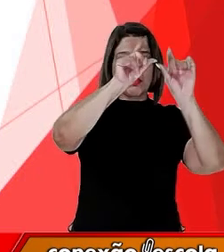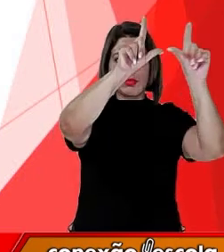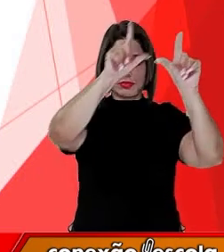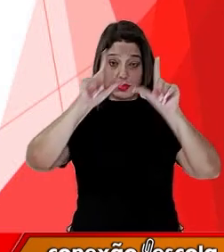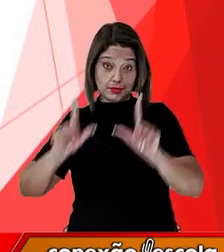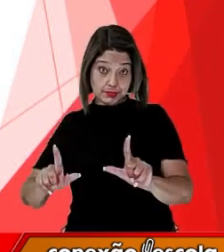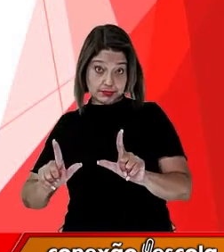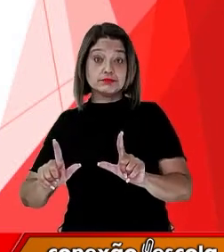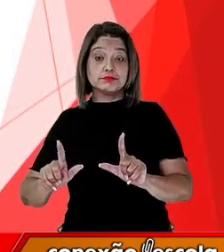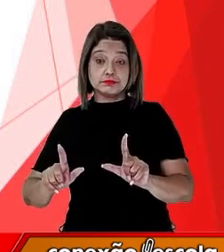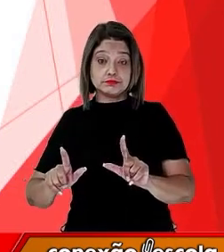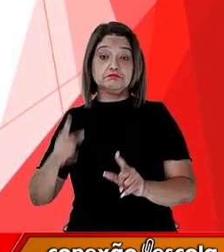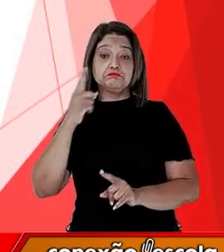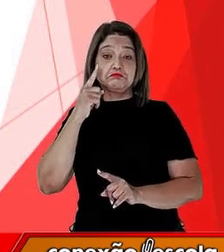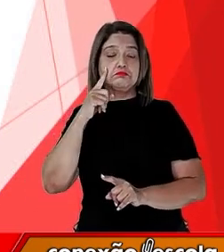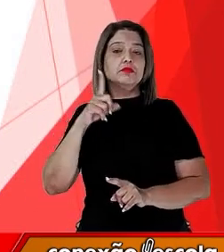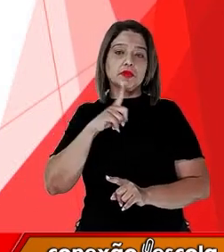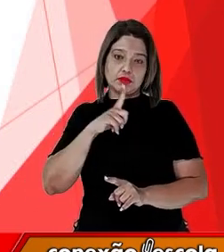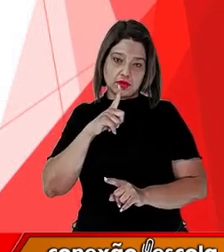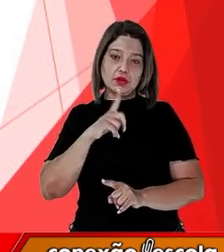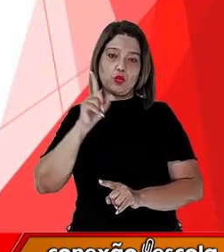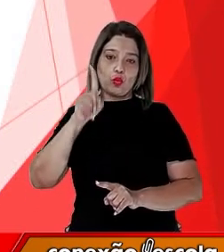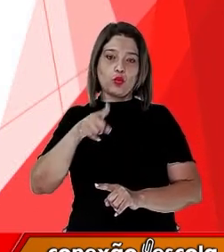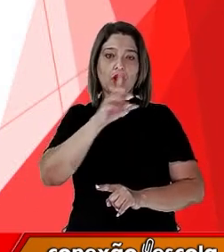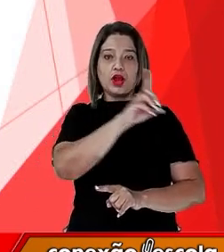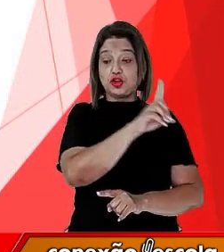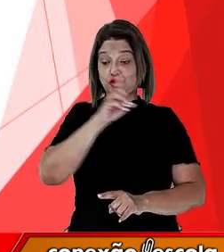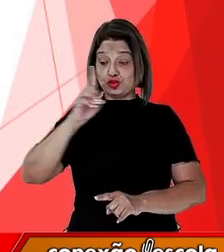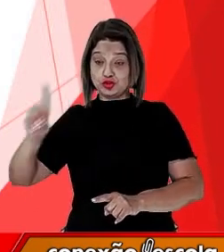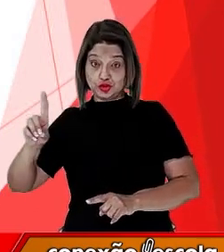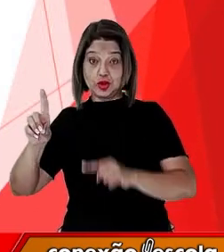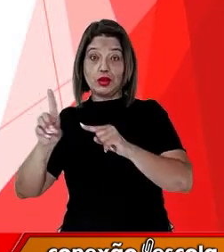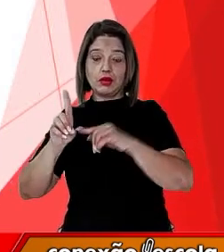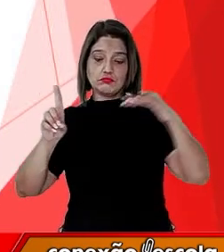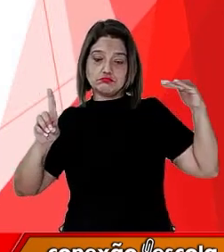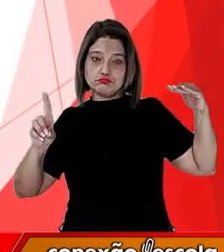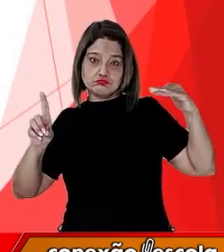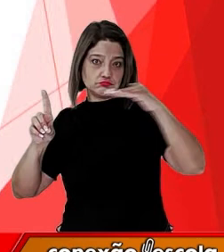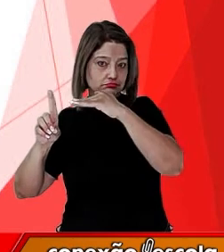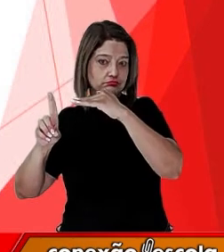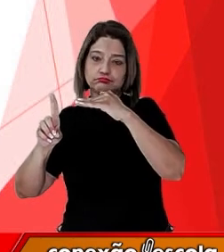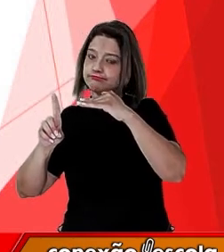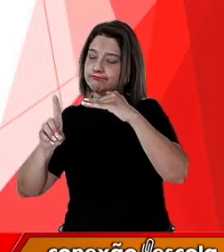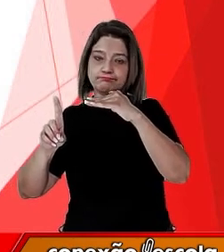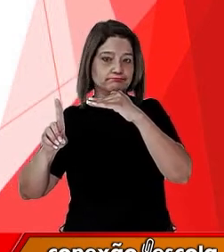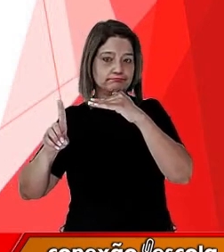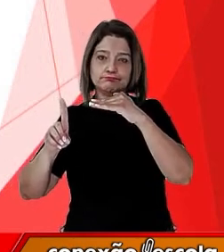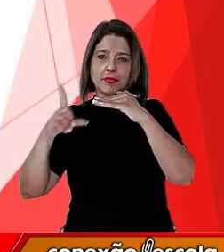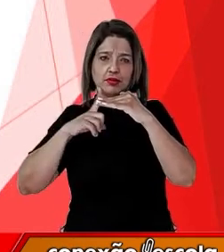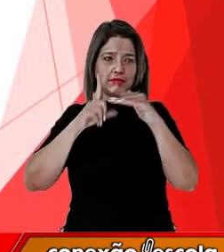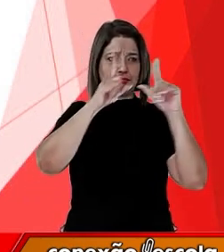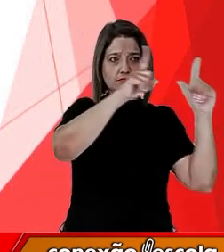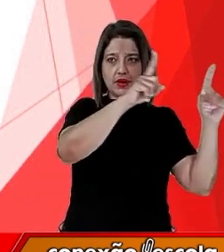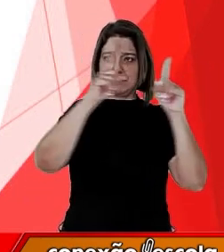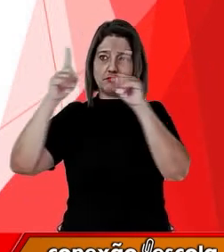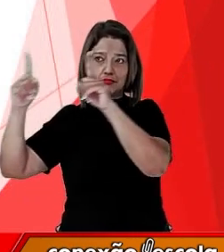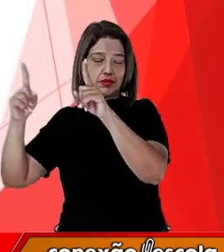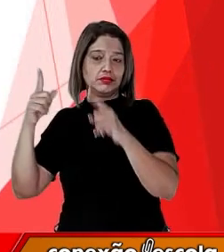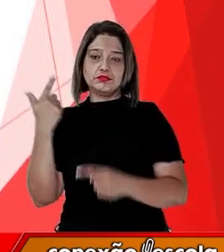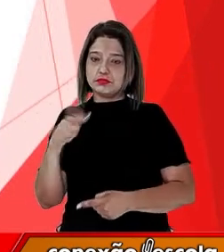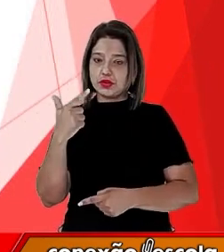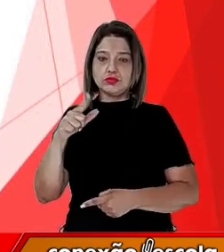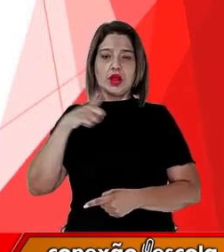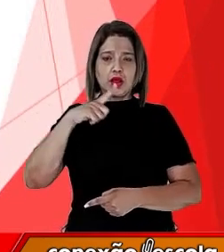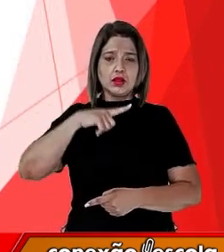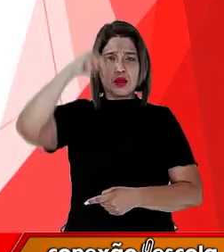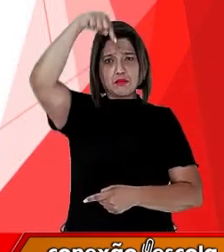não está à direita no sentido horizontal. Não está. Ela não está para baixo, totalmente para